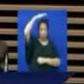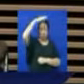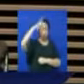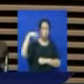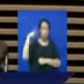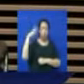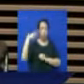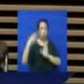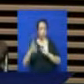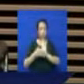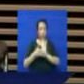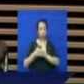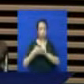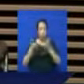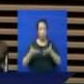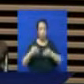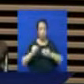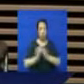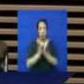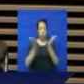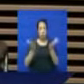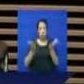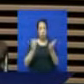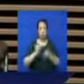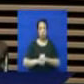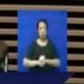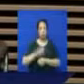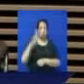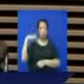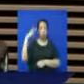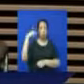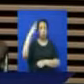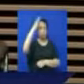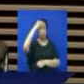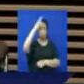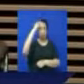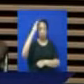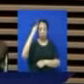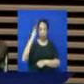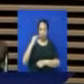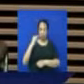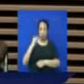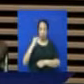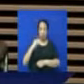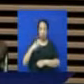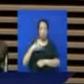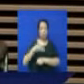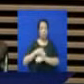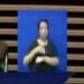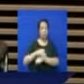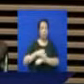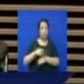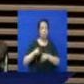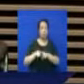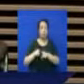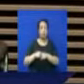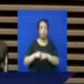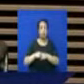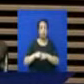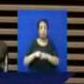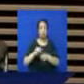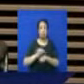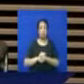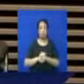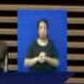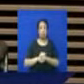homenagem, também o vereador Júlio César Pereira da Silva. E para compor também aqui como extensão de mesa,